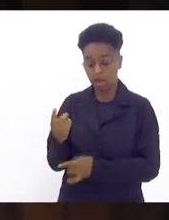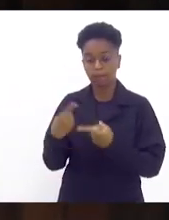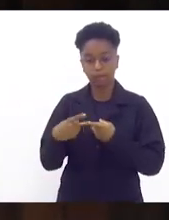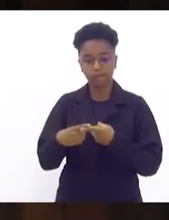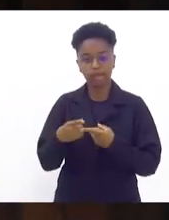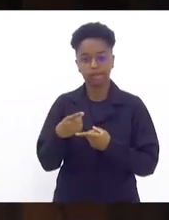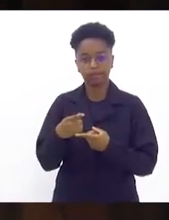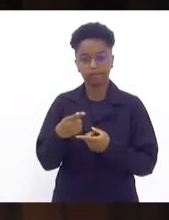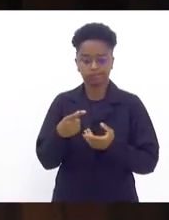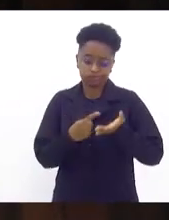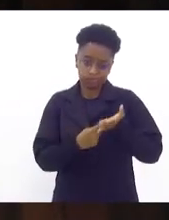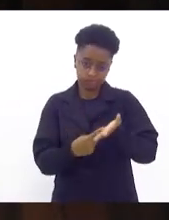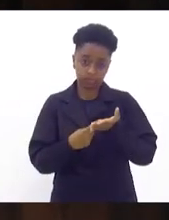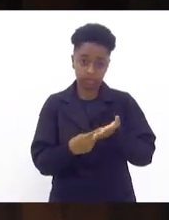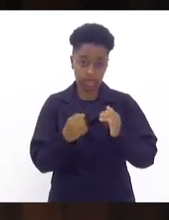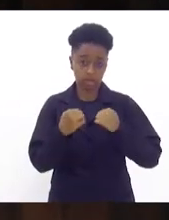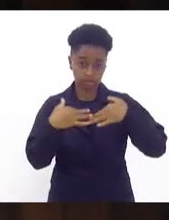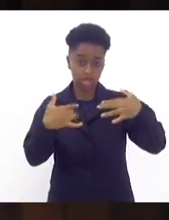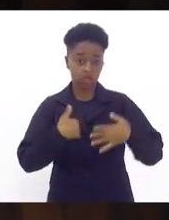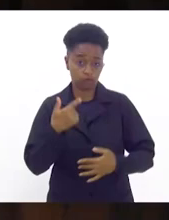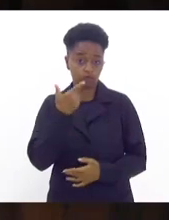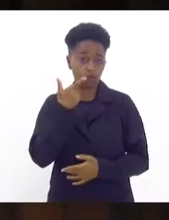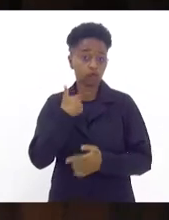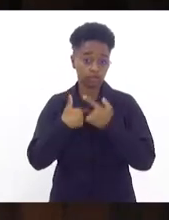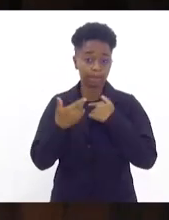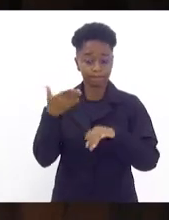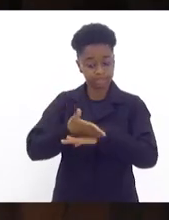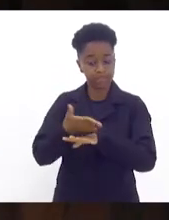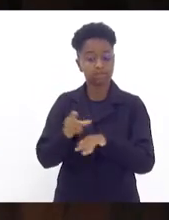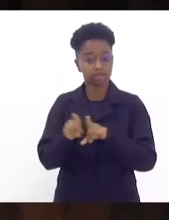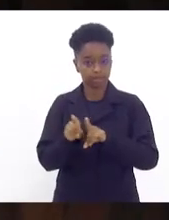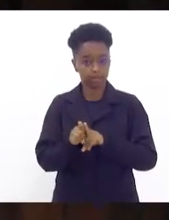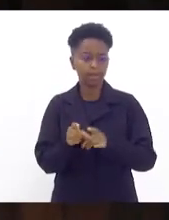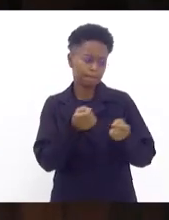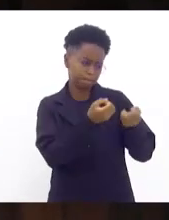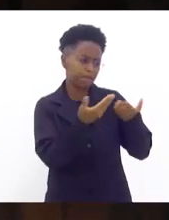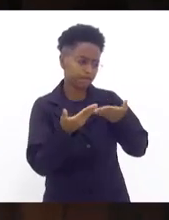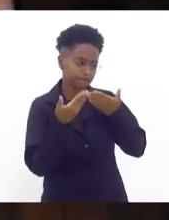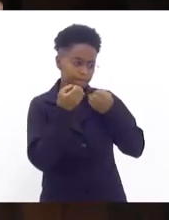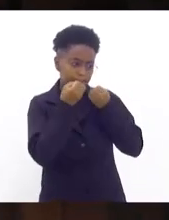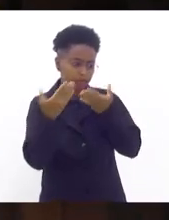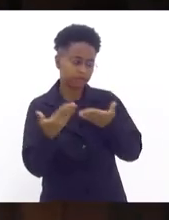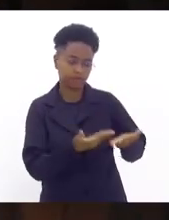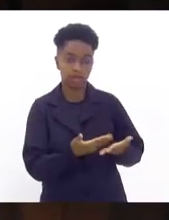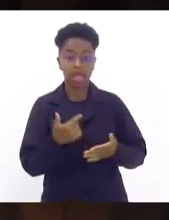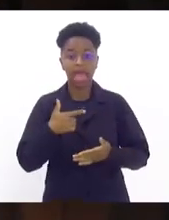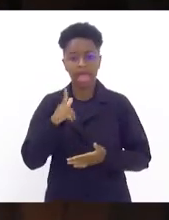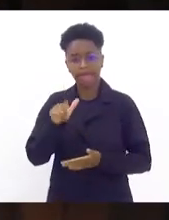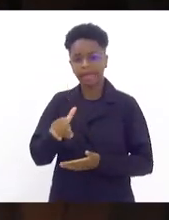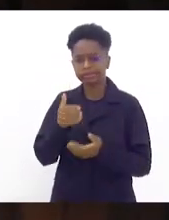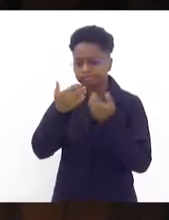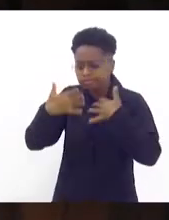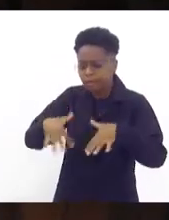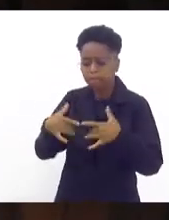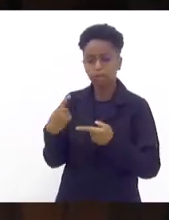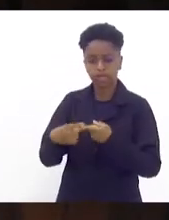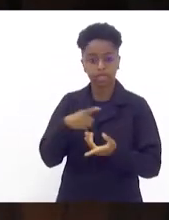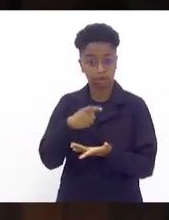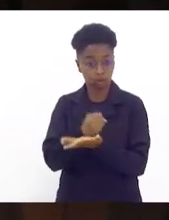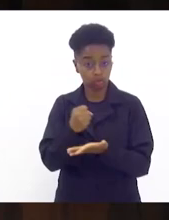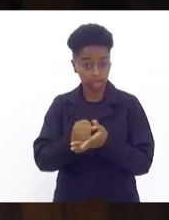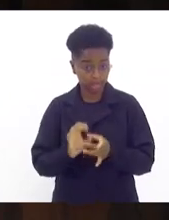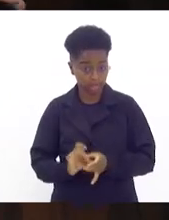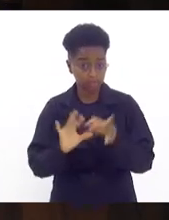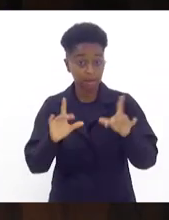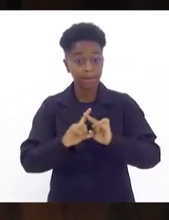audiência pública até... Vou fazer questão de participar, porque será é uma coisa... muito bem-vindo. É uma coisa escandalosa. Você faz um contrato de concessão e a empresa que